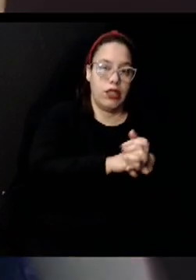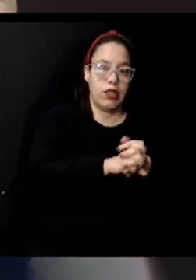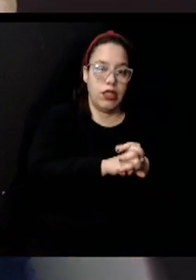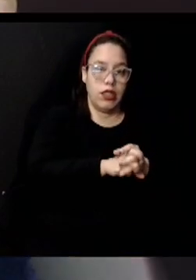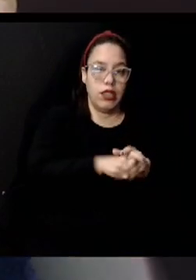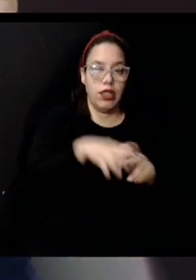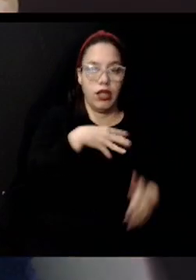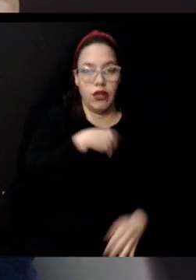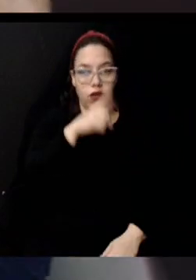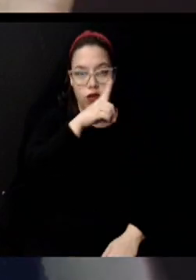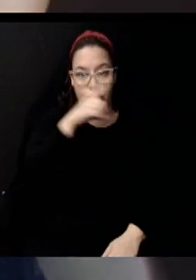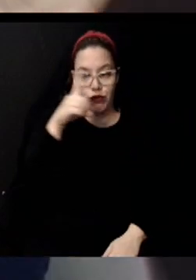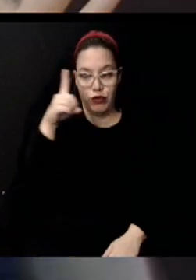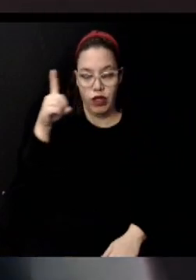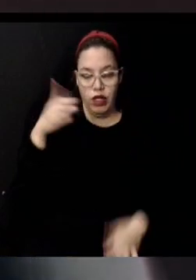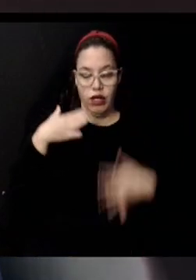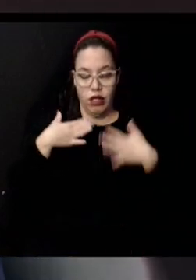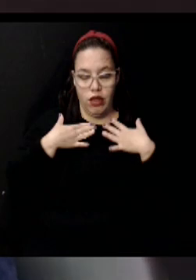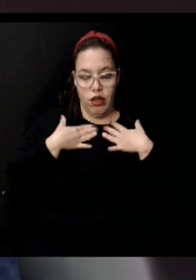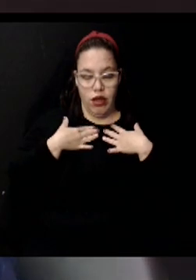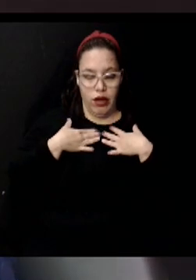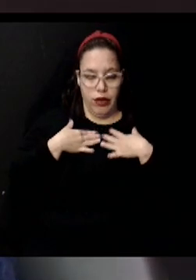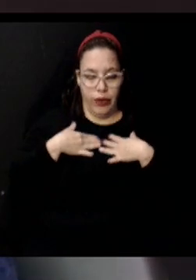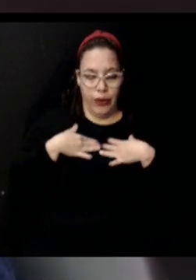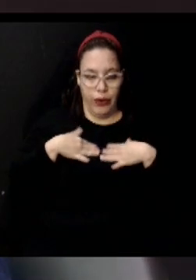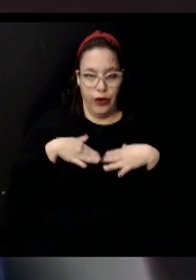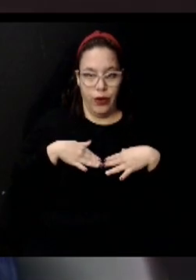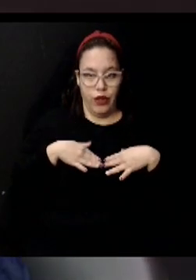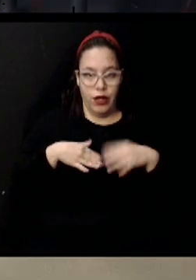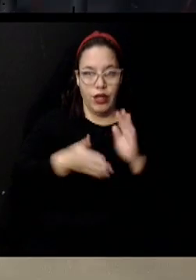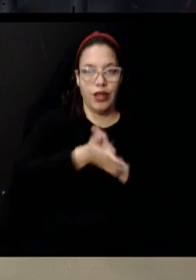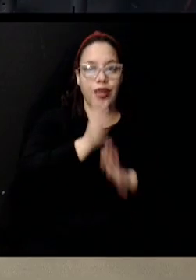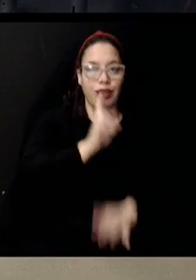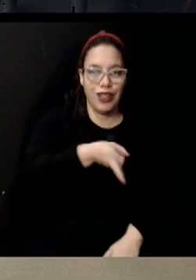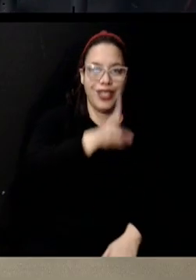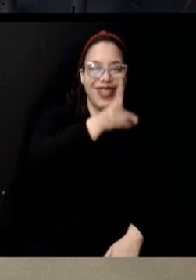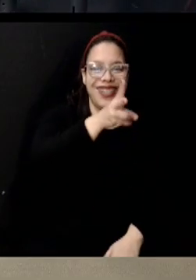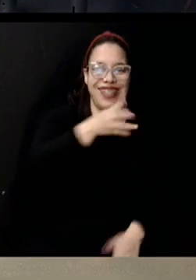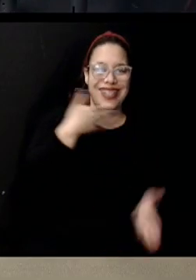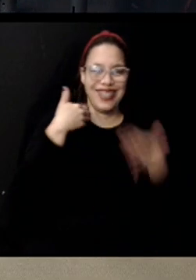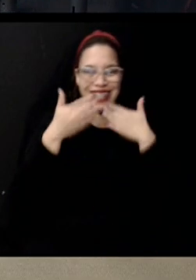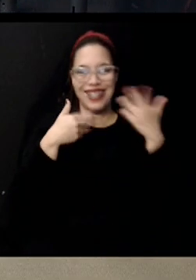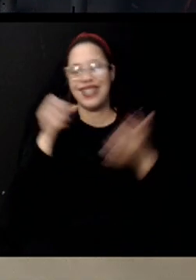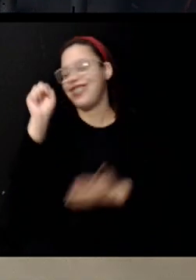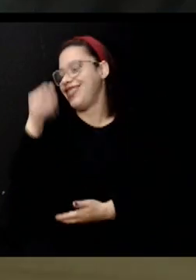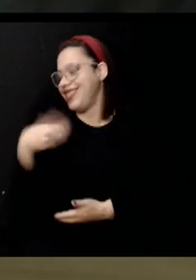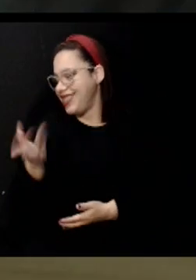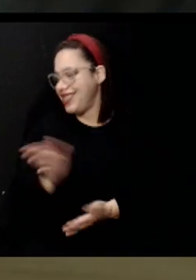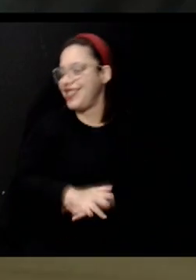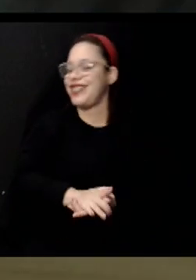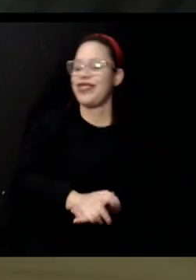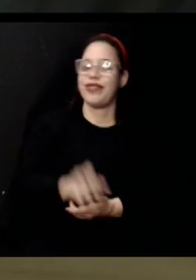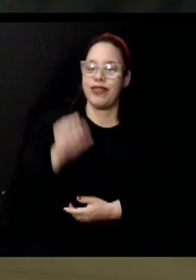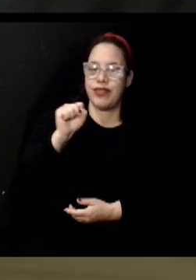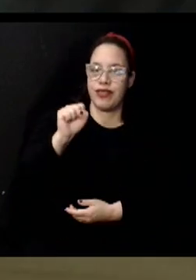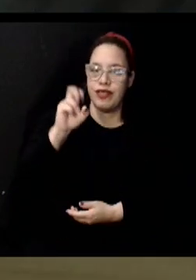passando, calma, passou, continuemos". Pronto, é isso, É, oito h mas cinquenta e essa três é a agora, solução, né.